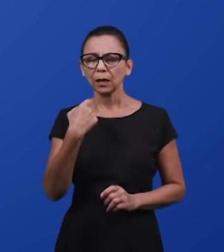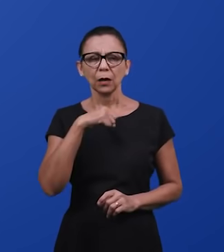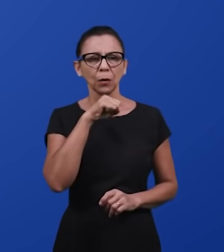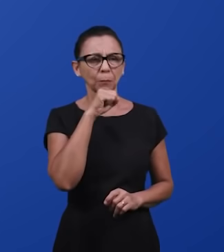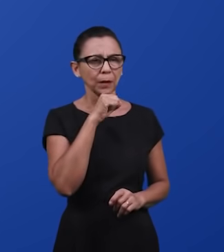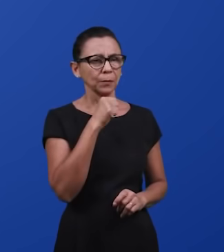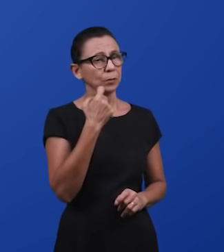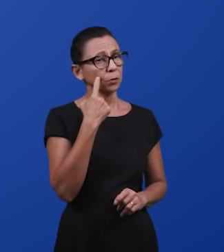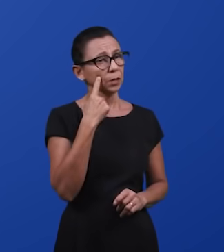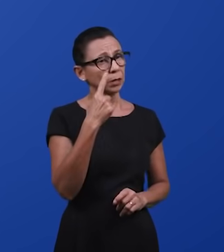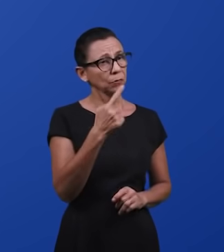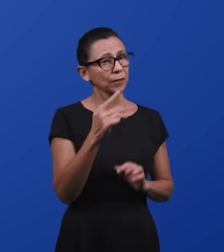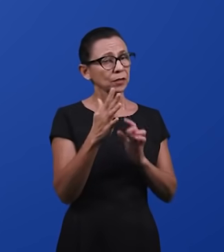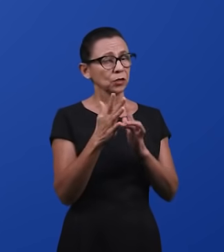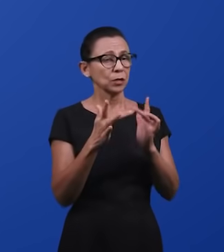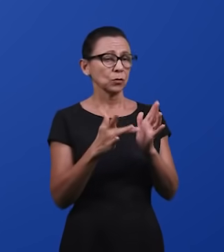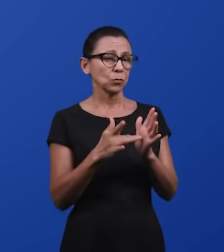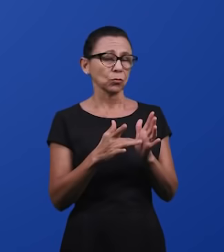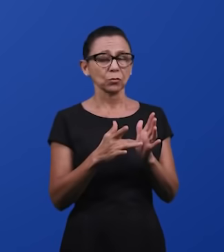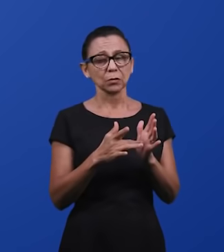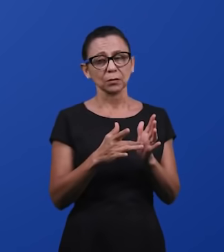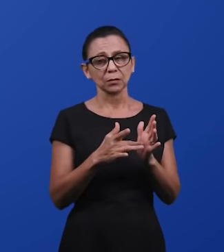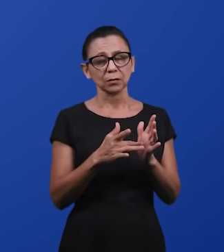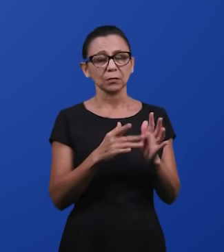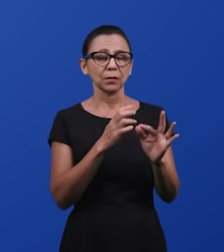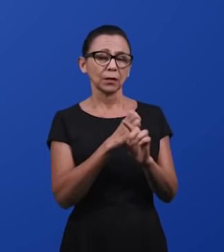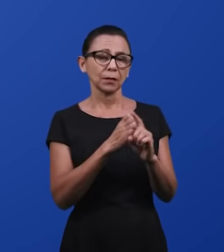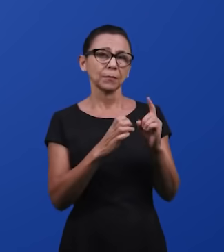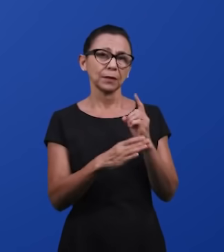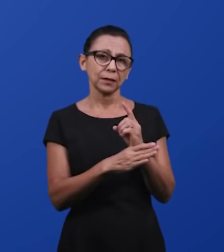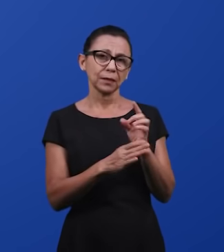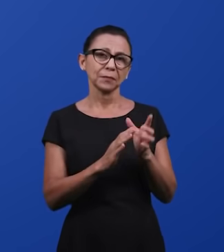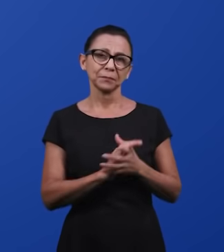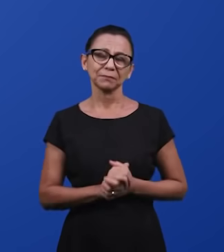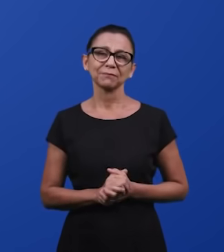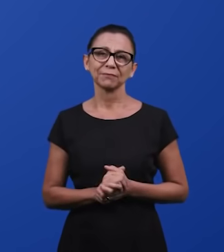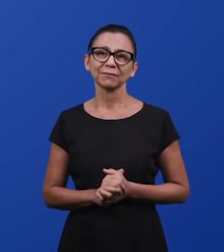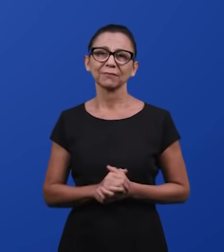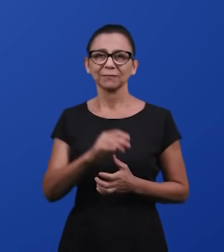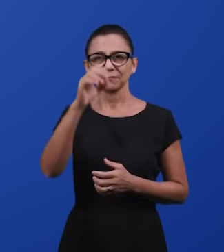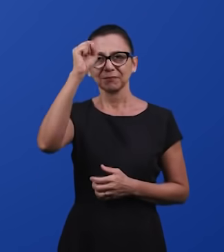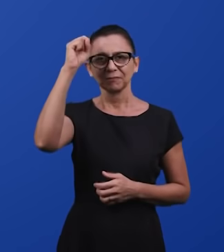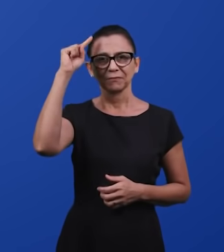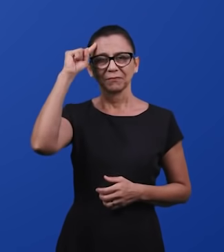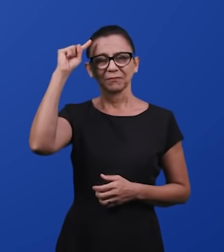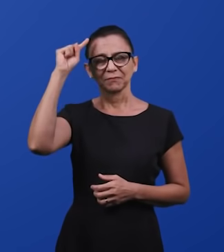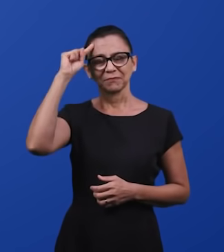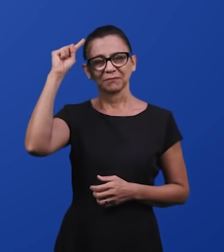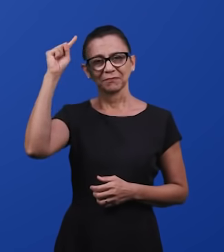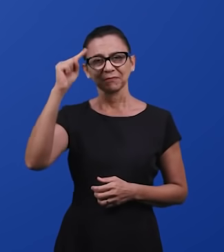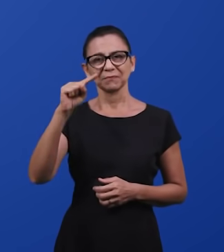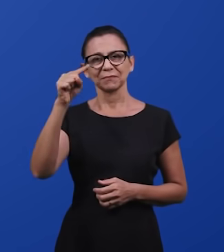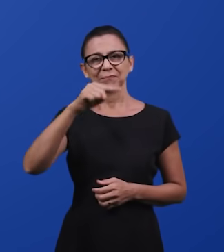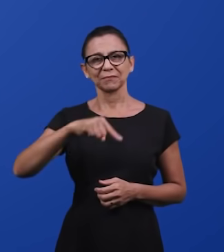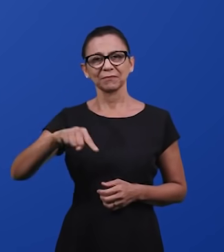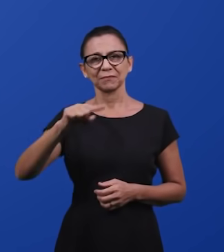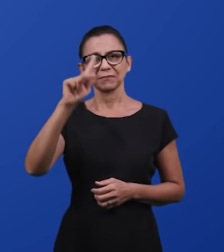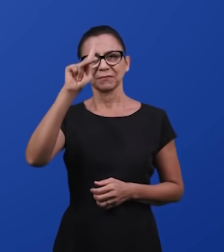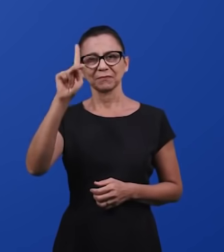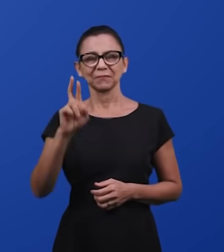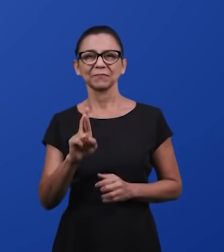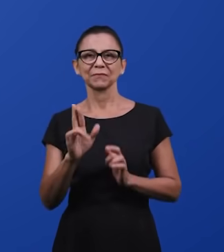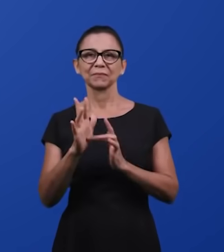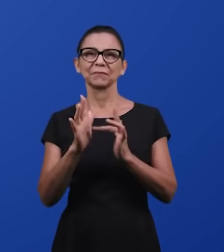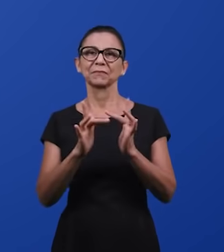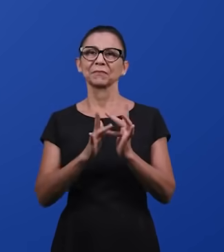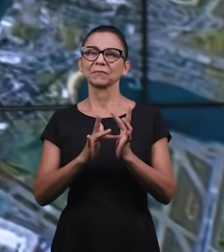quero ver Jesus na escola bíblica dominical. Ela tem vivido e aprendido isso a cada dia. A todos, a